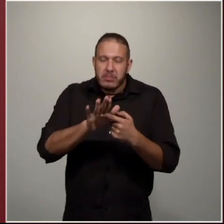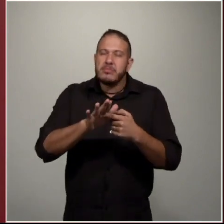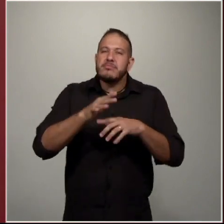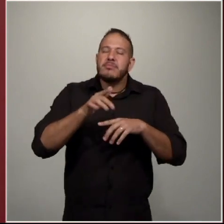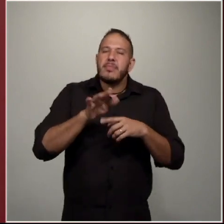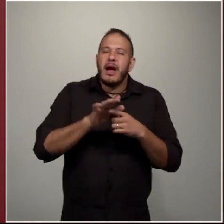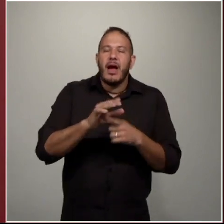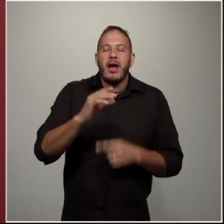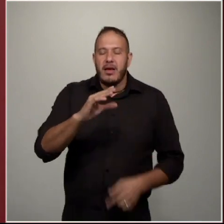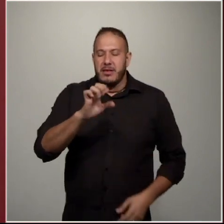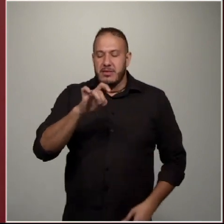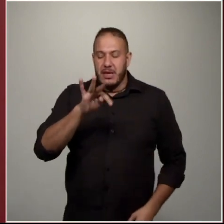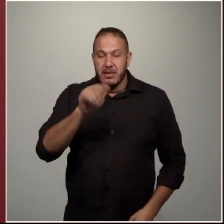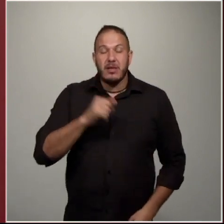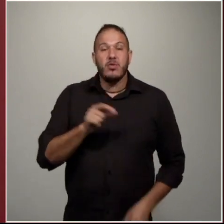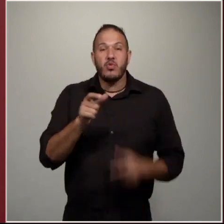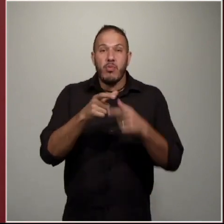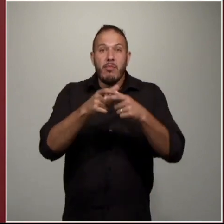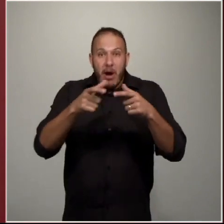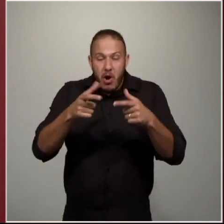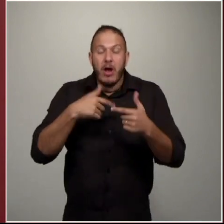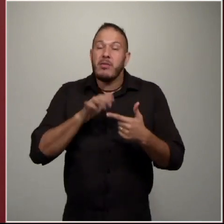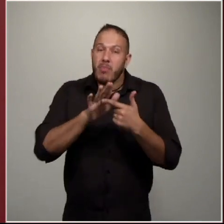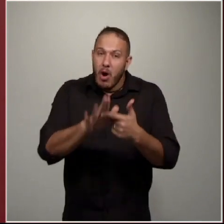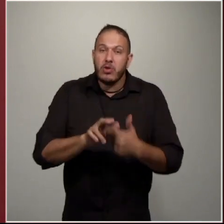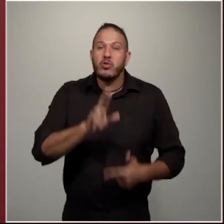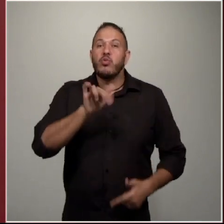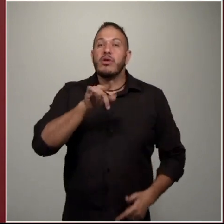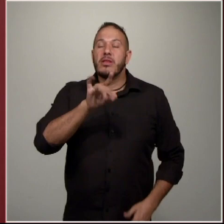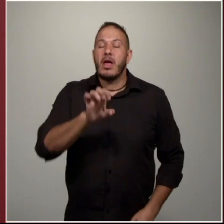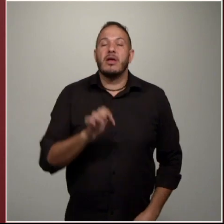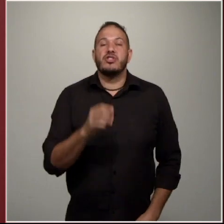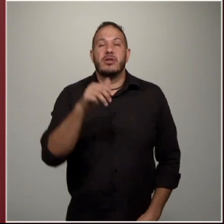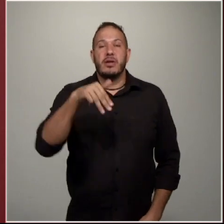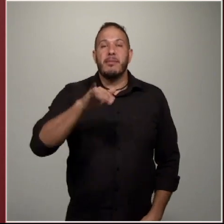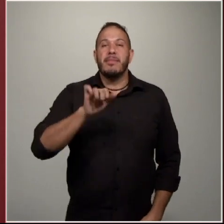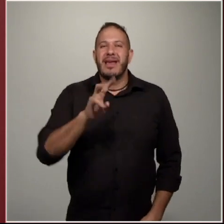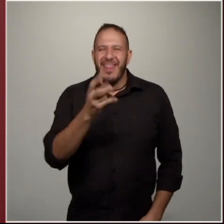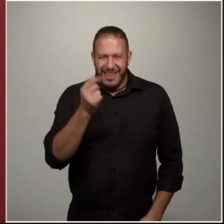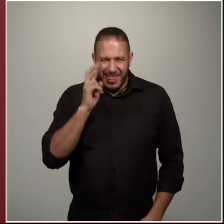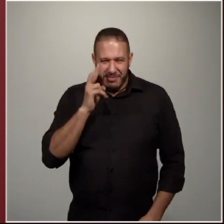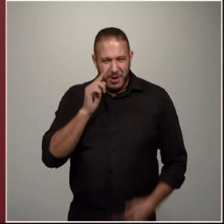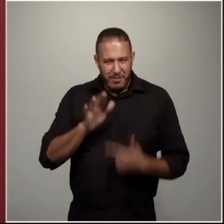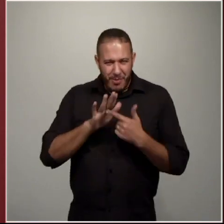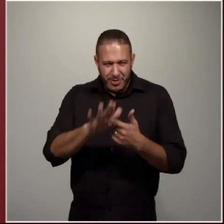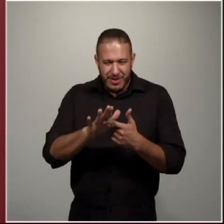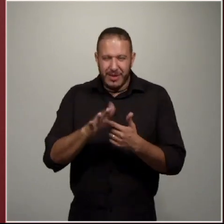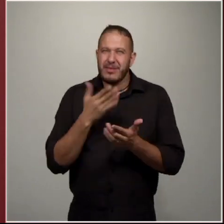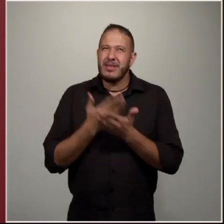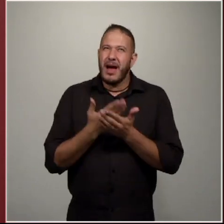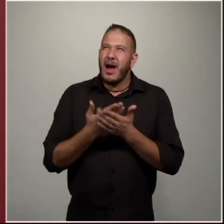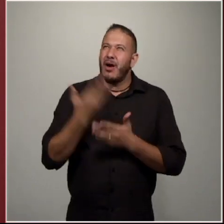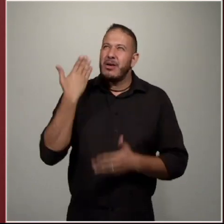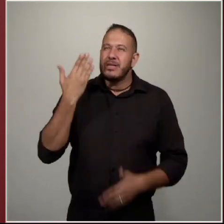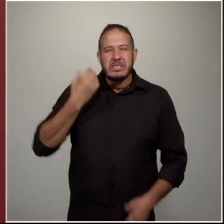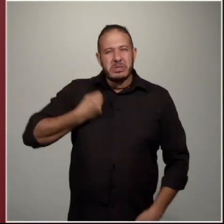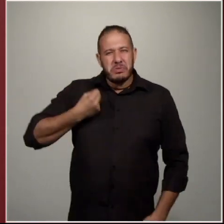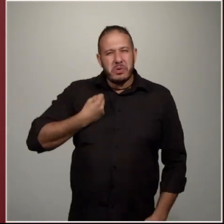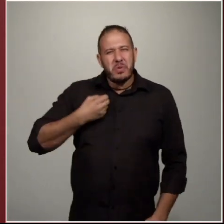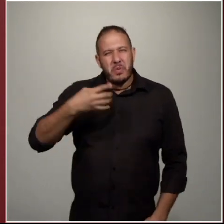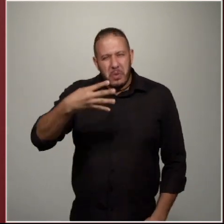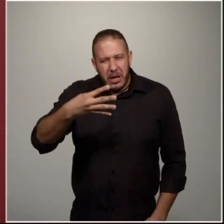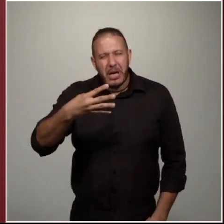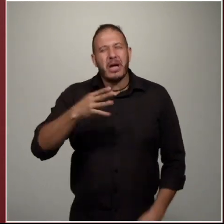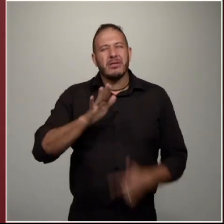e um cubo maior que representa a unidade de milhar é eu mostrei isso na aula é 4 que a gente trabalhou